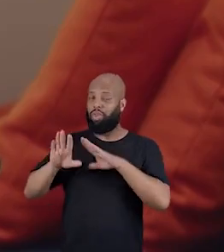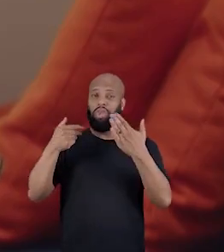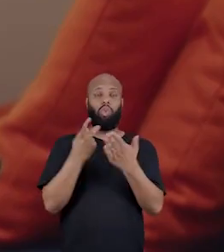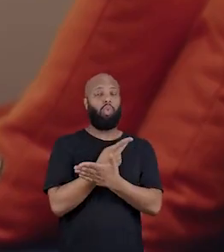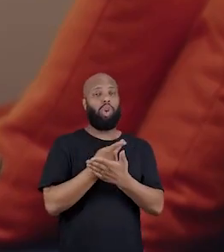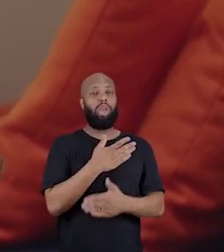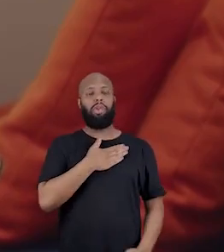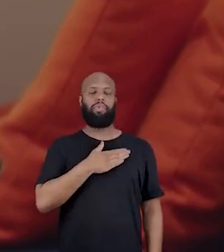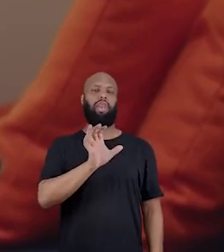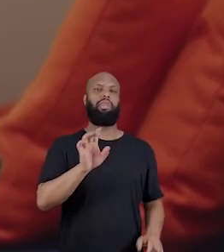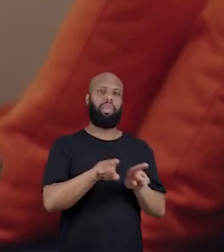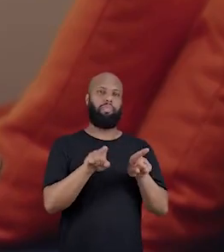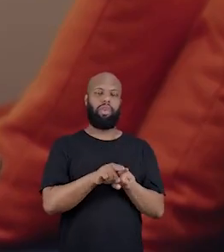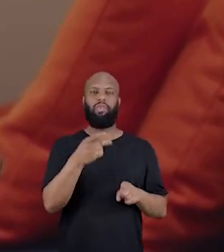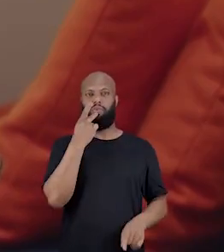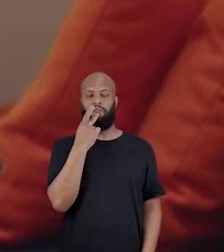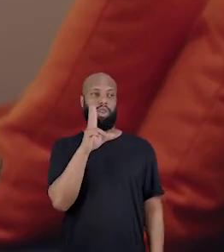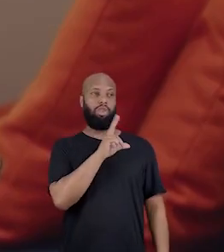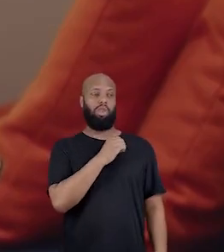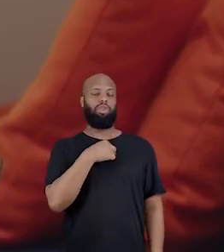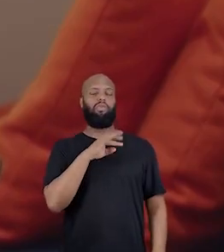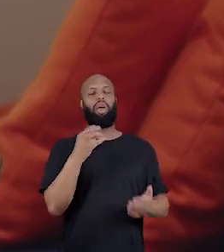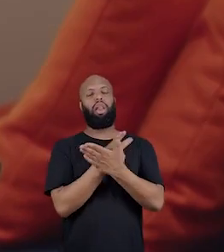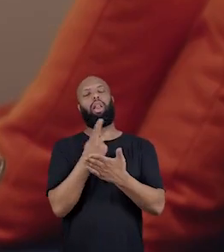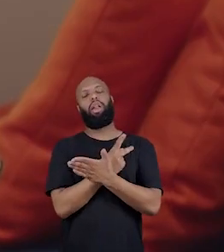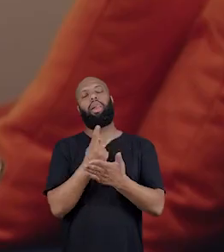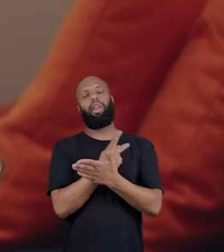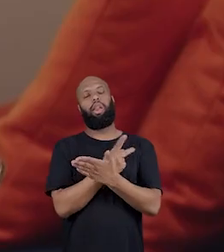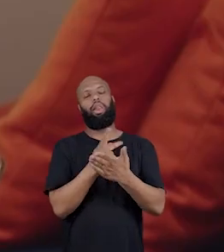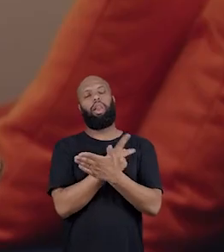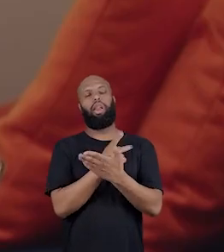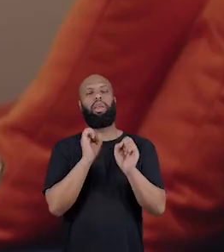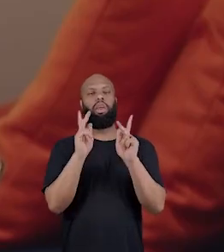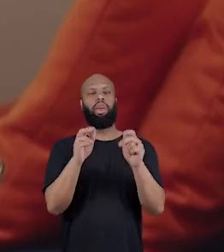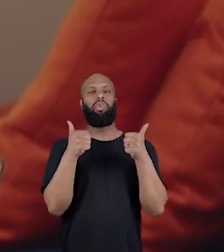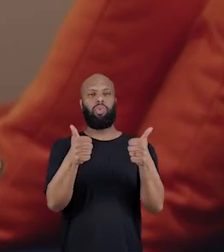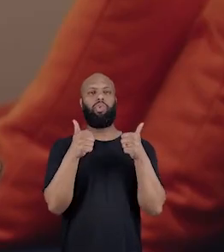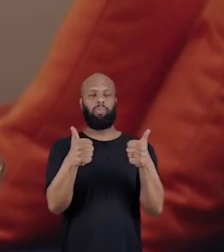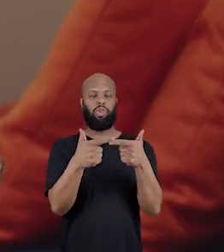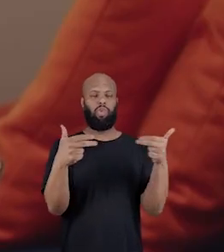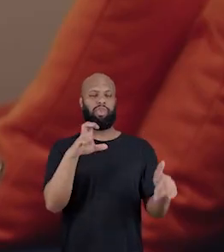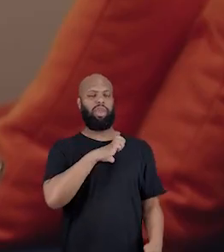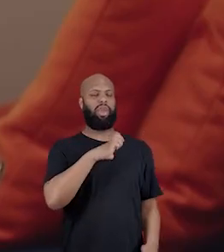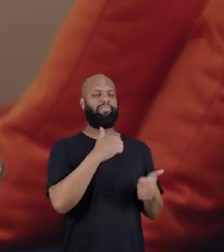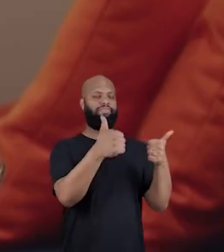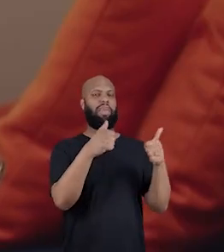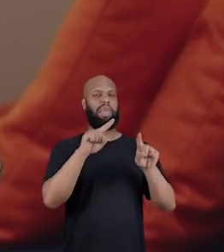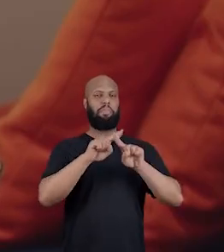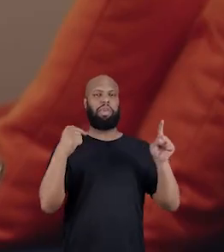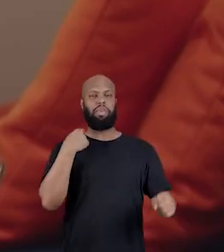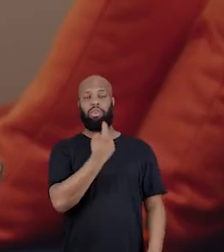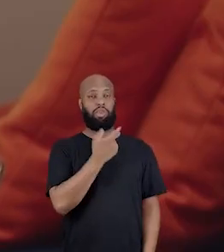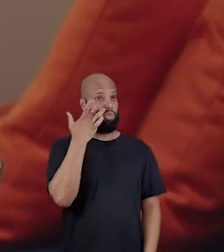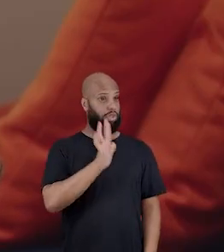direcional, o erro, para mim, é um pouco disso. Assim, a gente não vai dizer assim, nossa, vou errar em tudo e tá tudo bem, inclusive em elementos de ética, porque